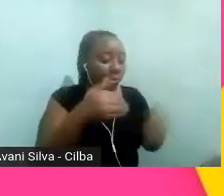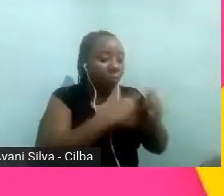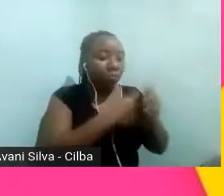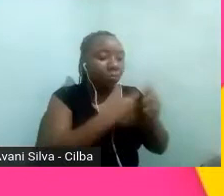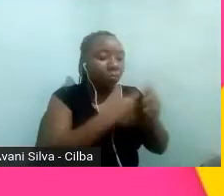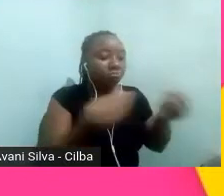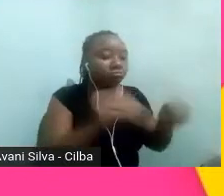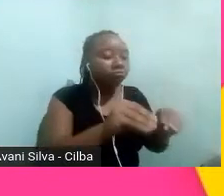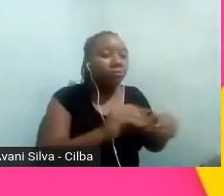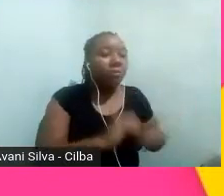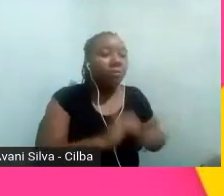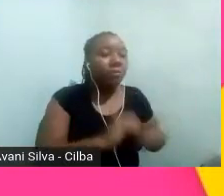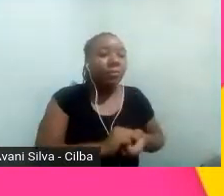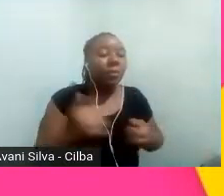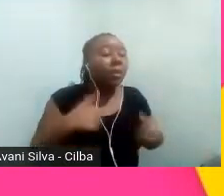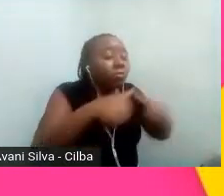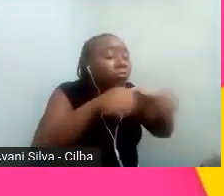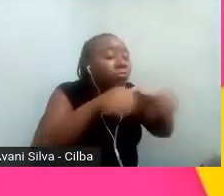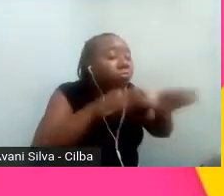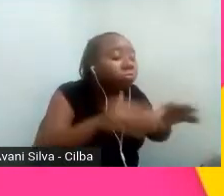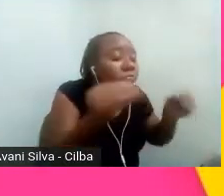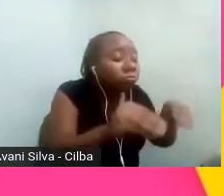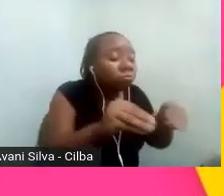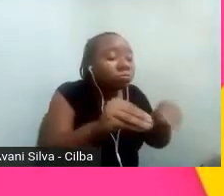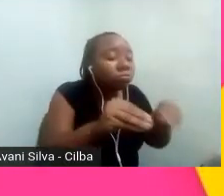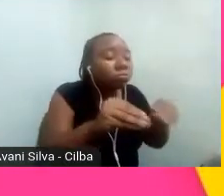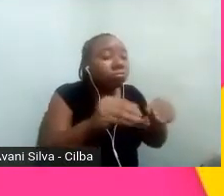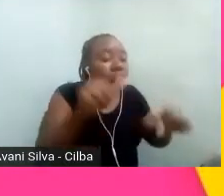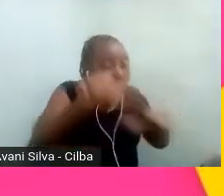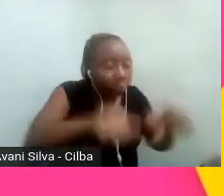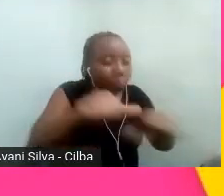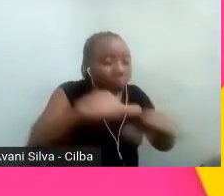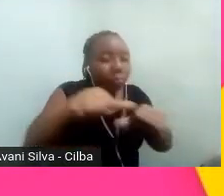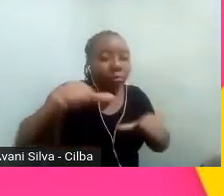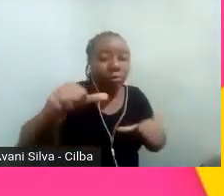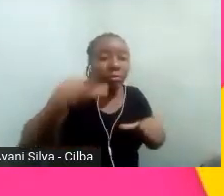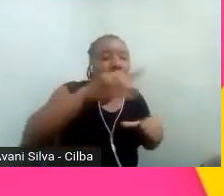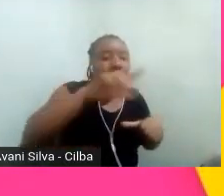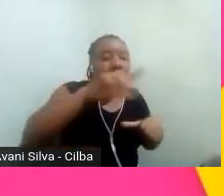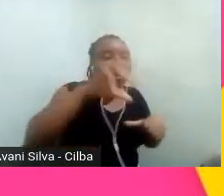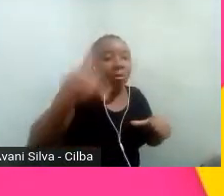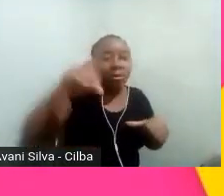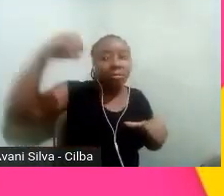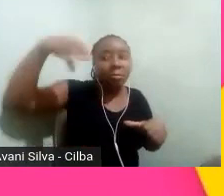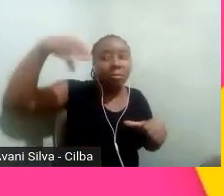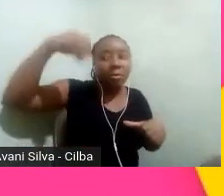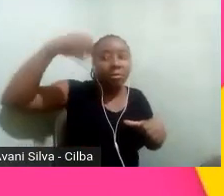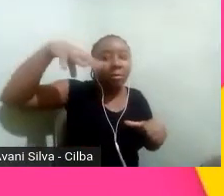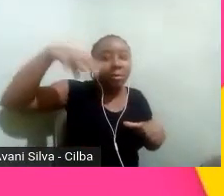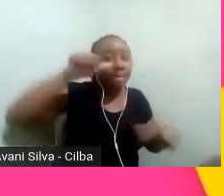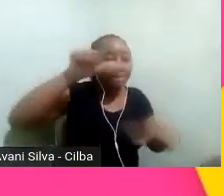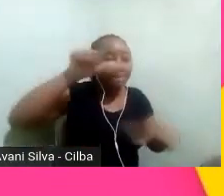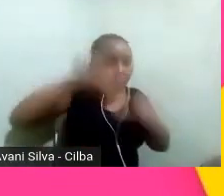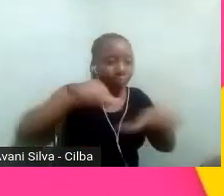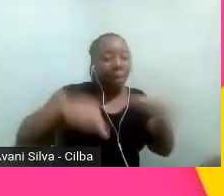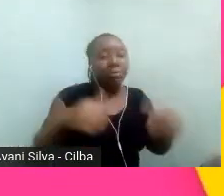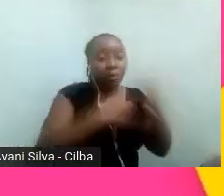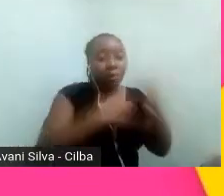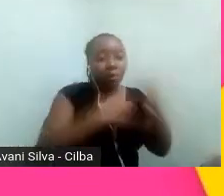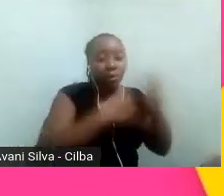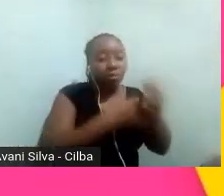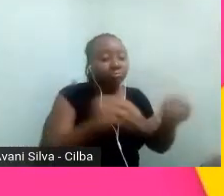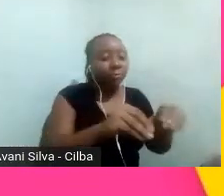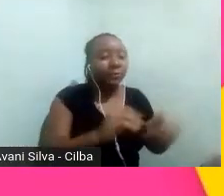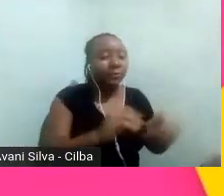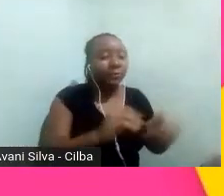Quando eu gravo o código, o LED muda a velocidade com que ele está piscando, ok? Agora eu vou